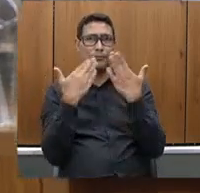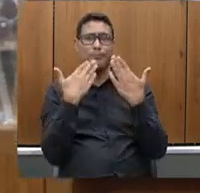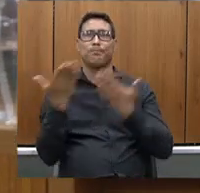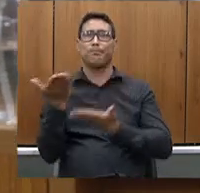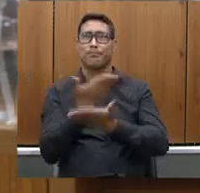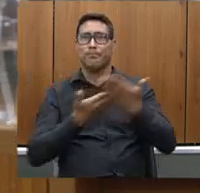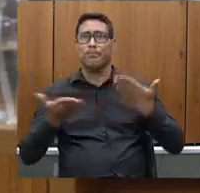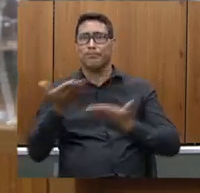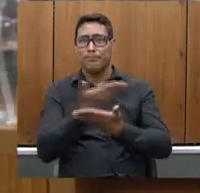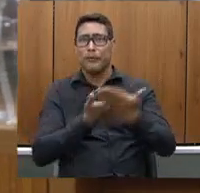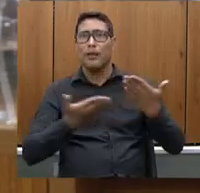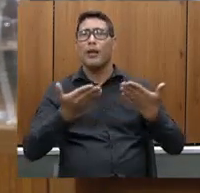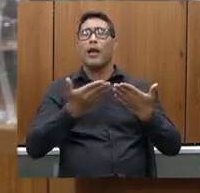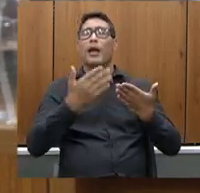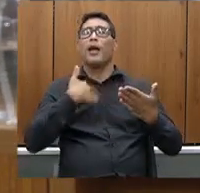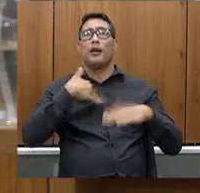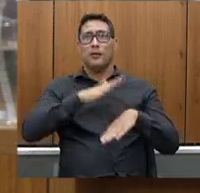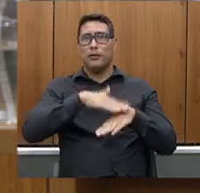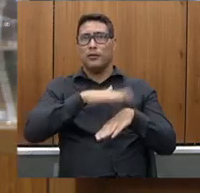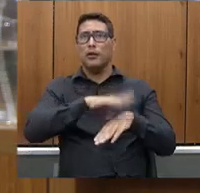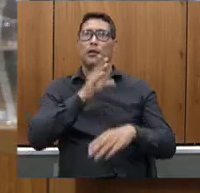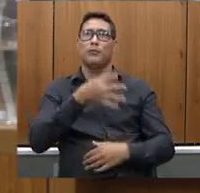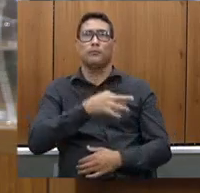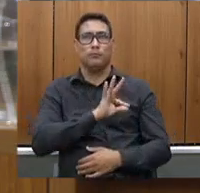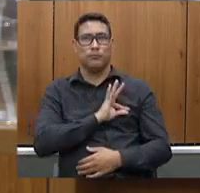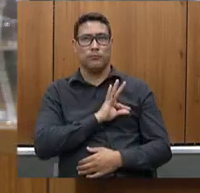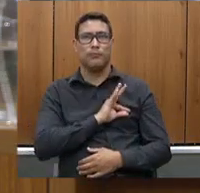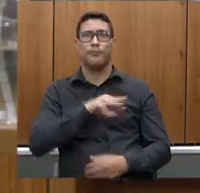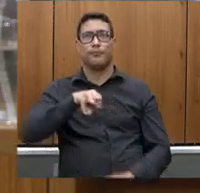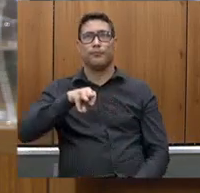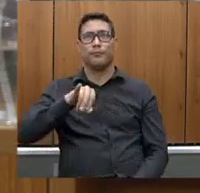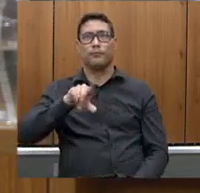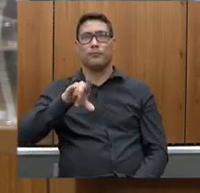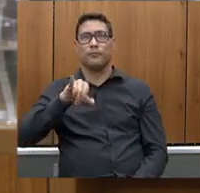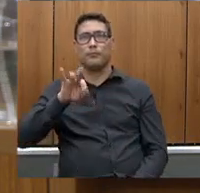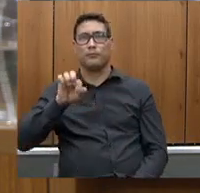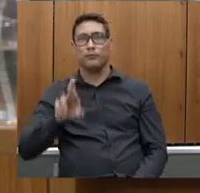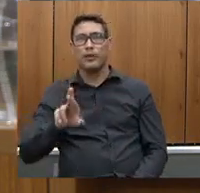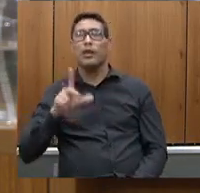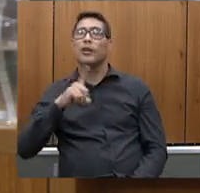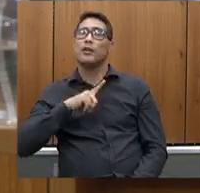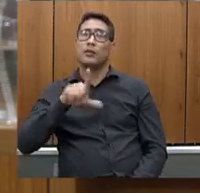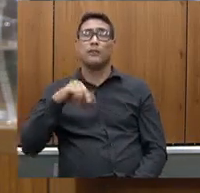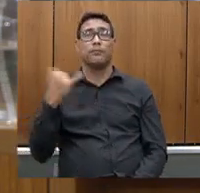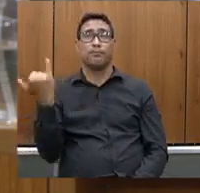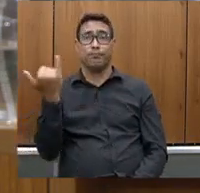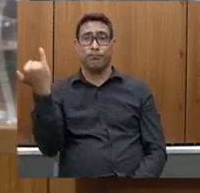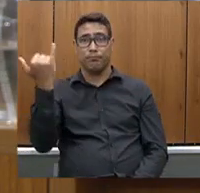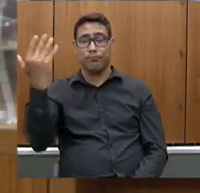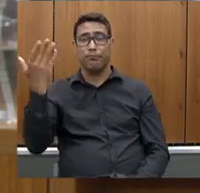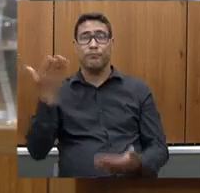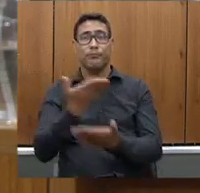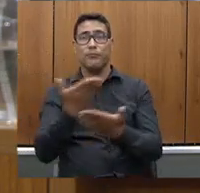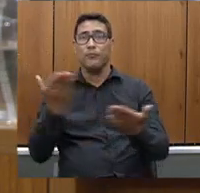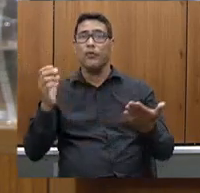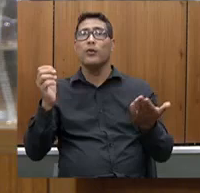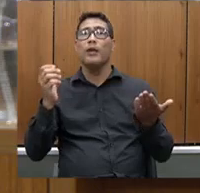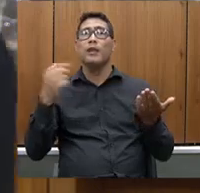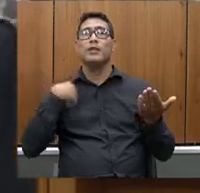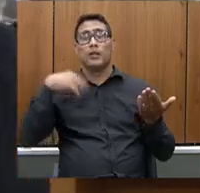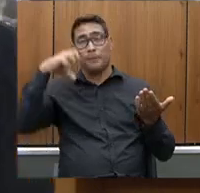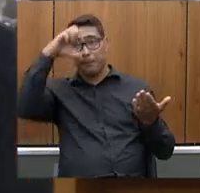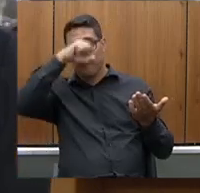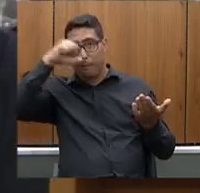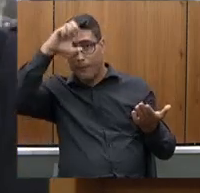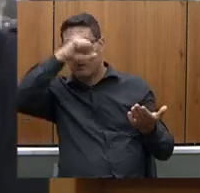a polícia militar sempre foi parceiro e importante no meu mandato porque a gente aprende